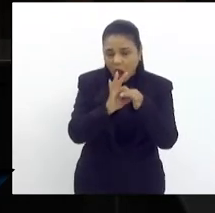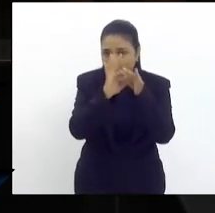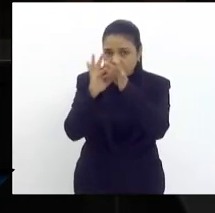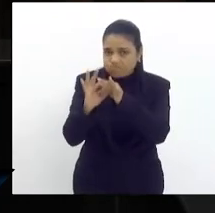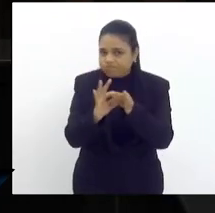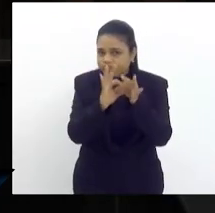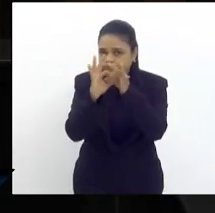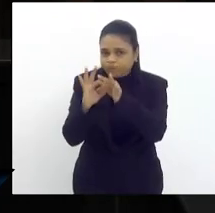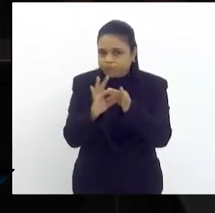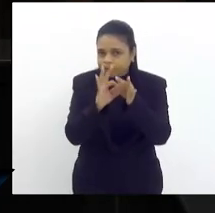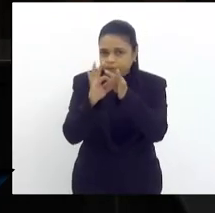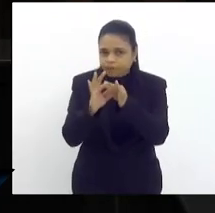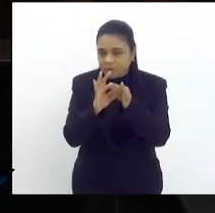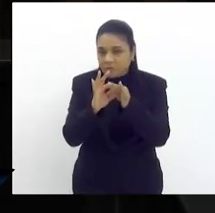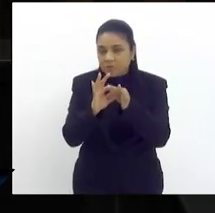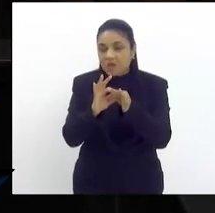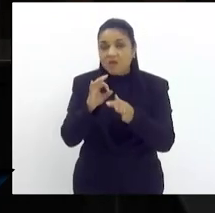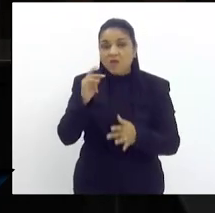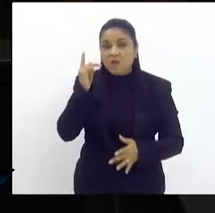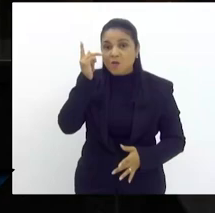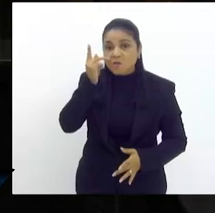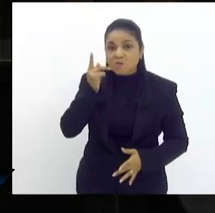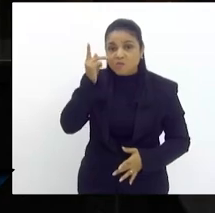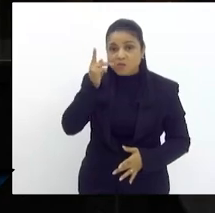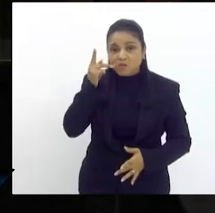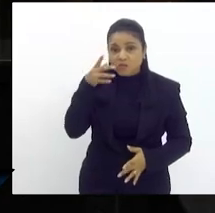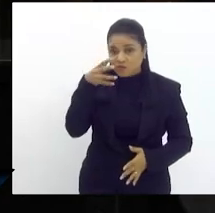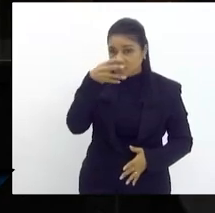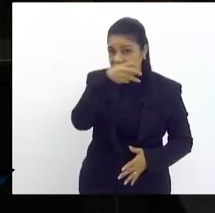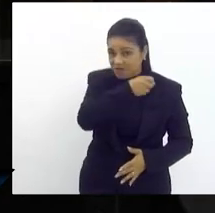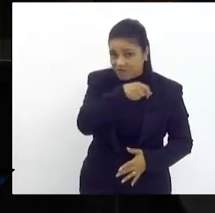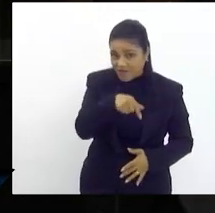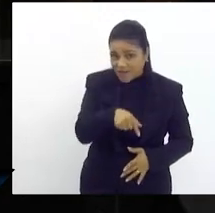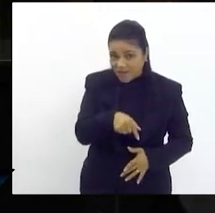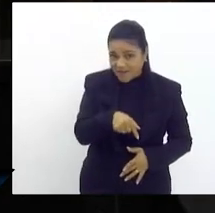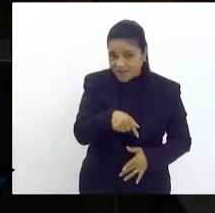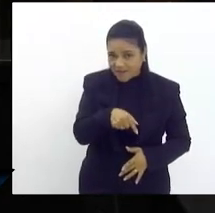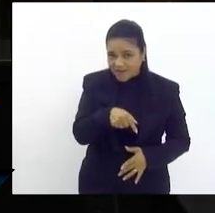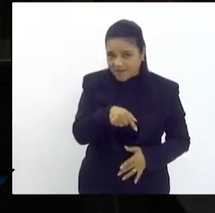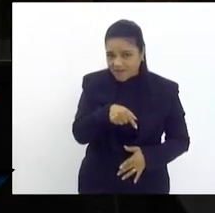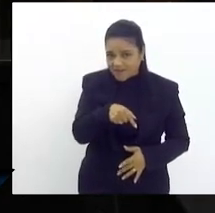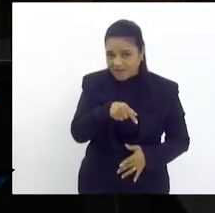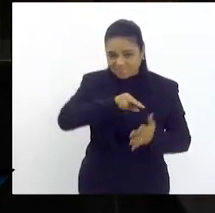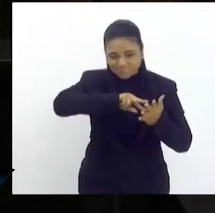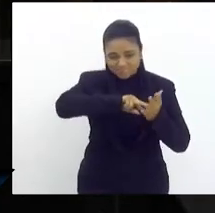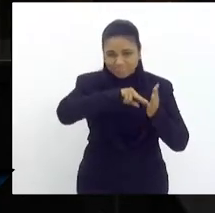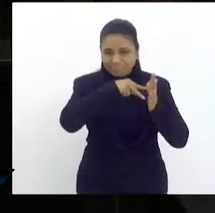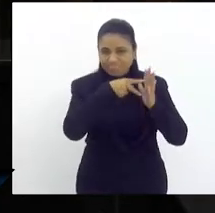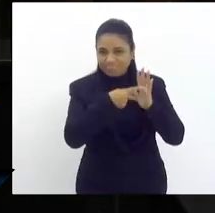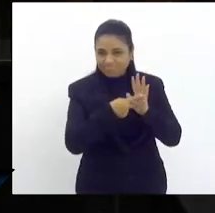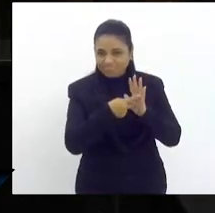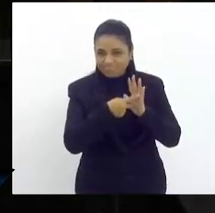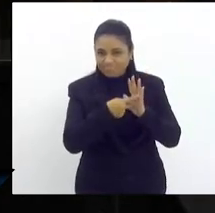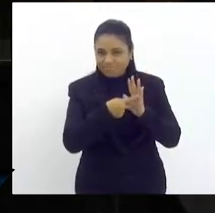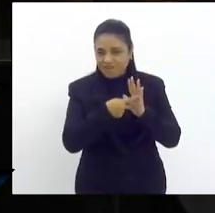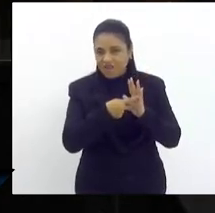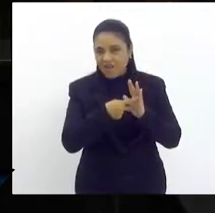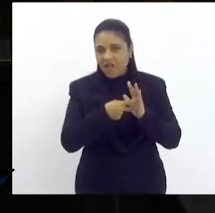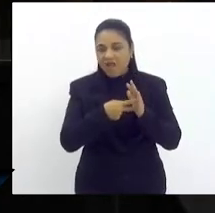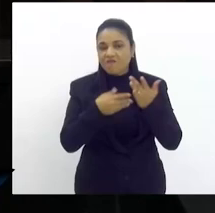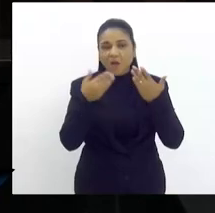e políticos Salvador em geral se transforma em populista